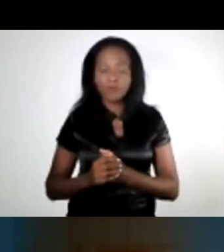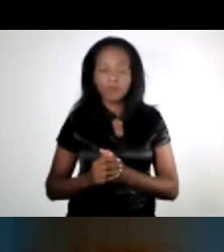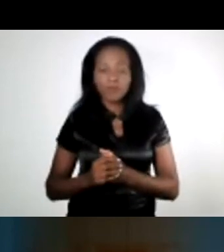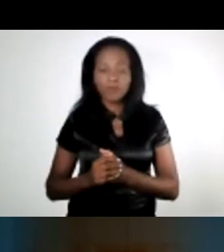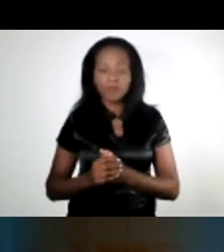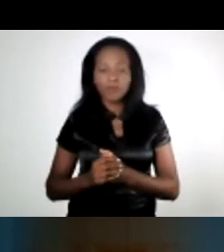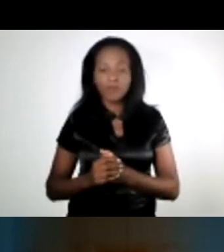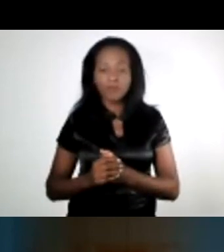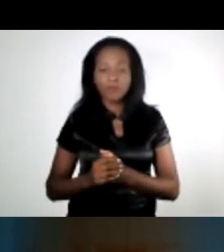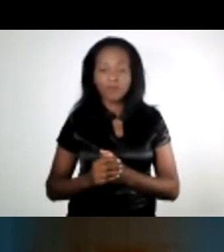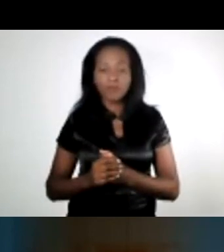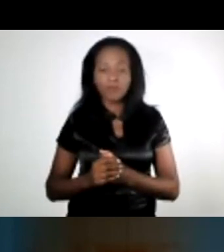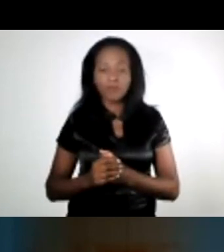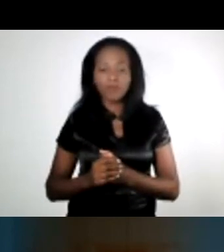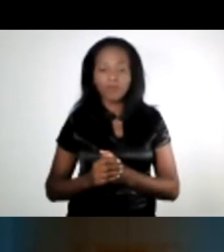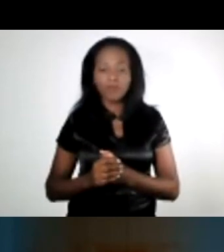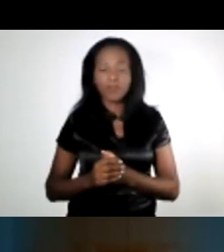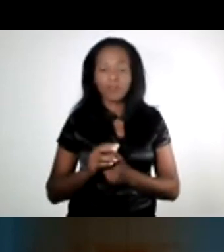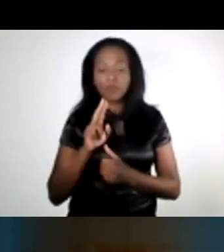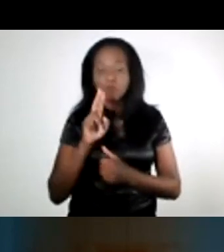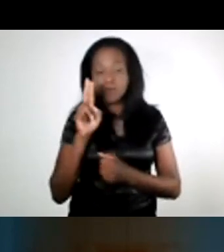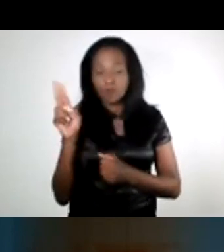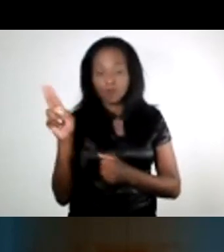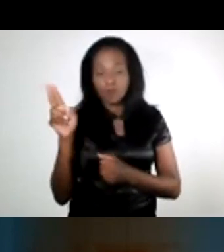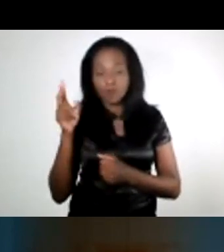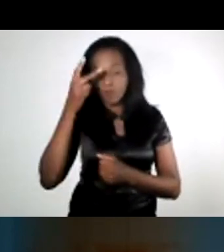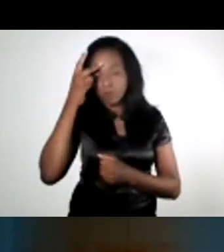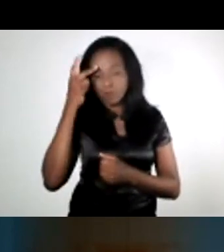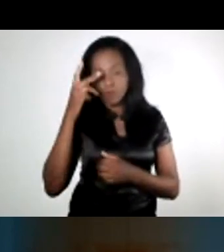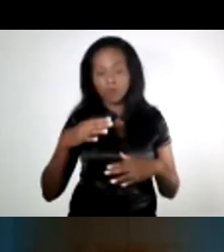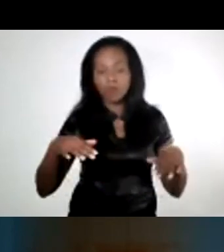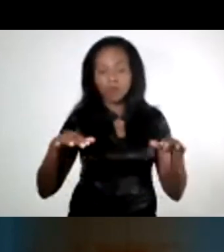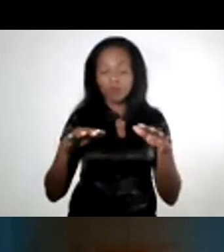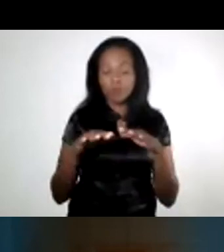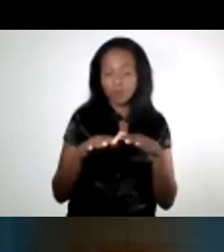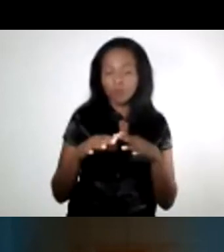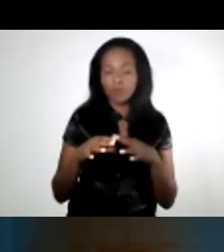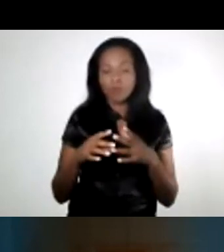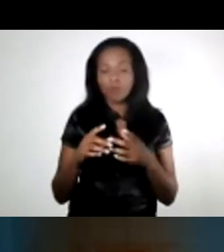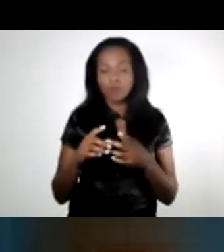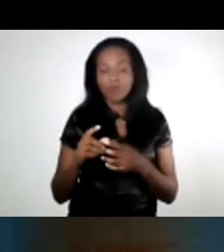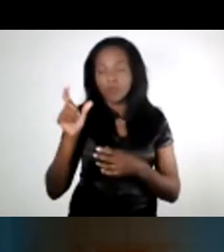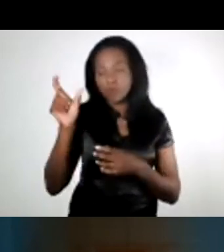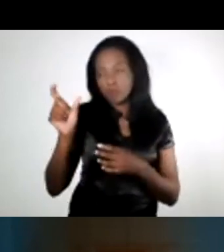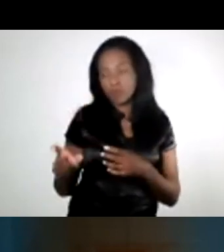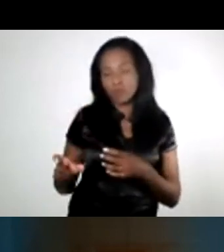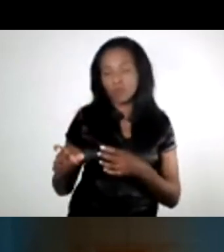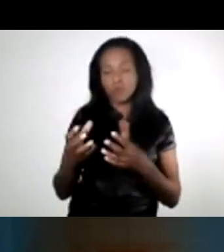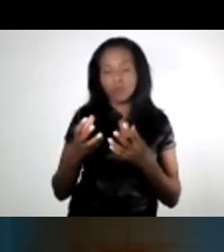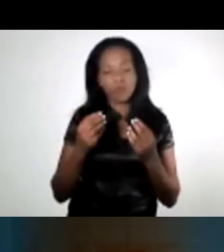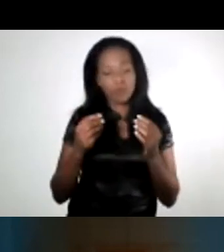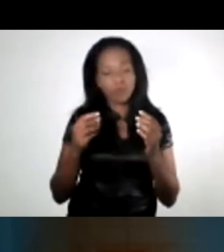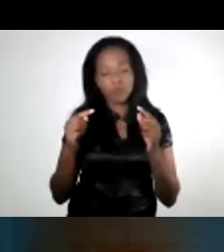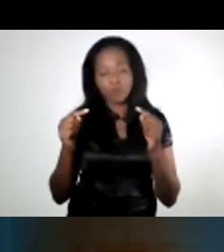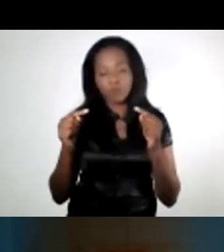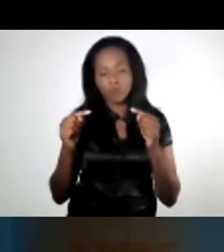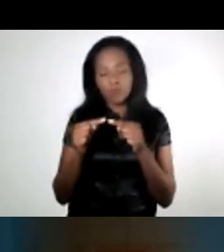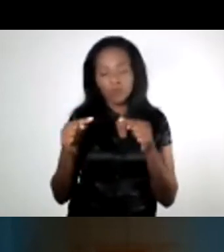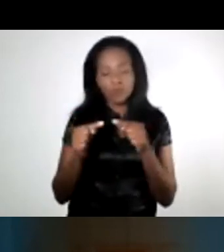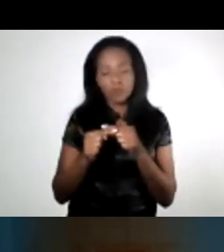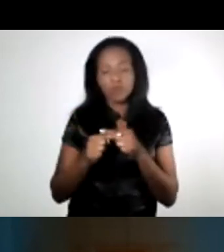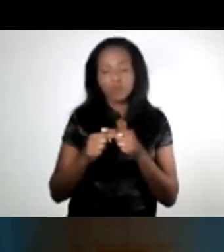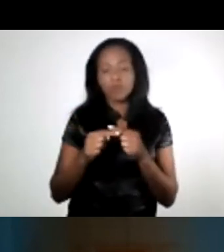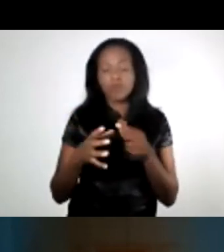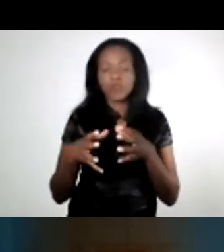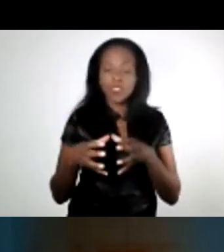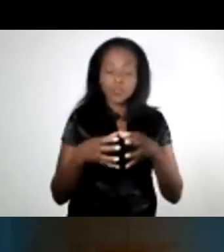os nomes das personagens, Juliane, ela está muito atrelado ao que essas pessoas, que esses povos